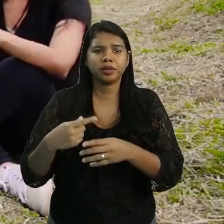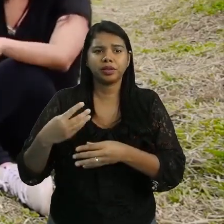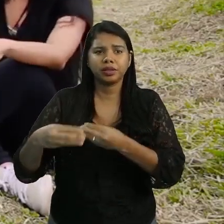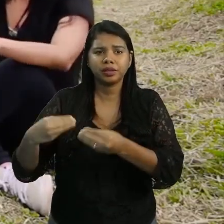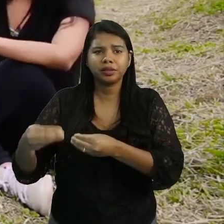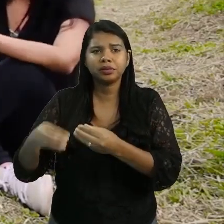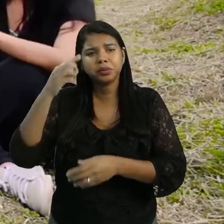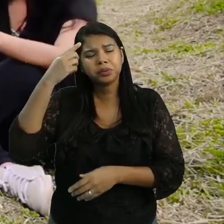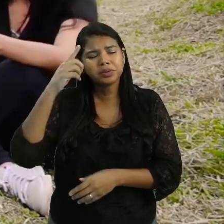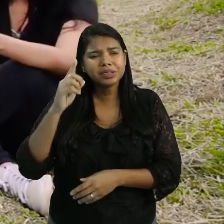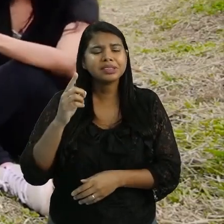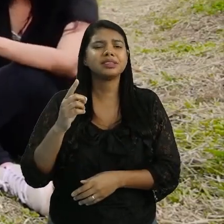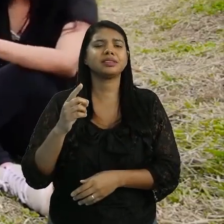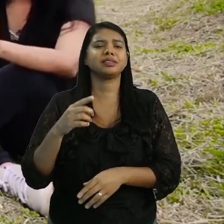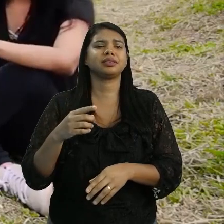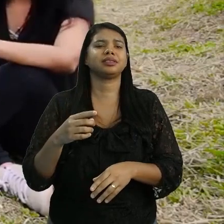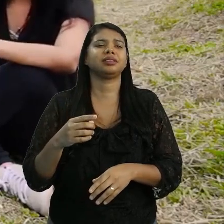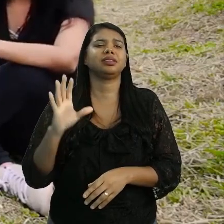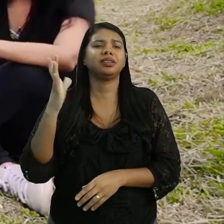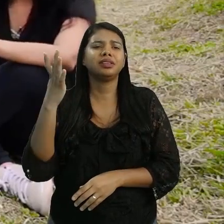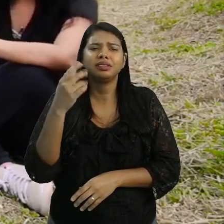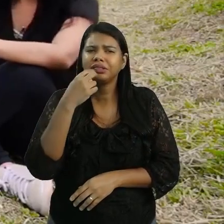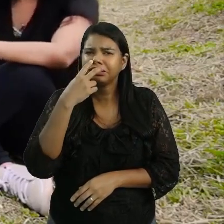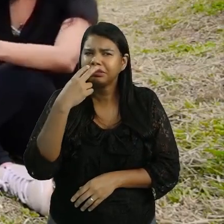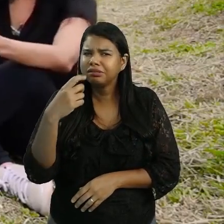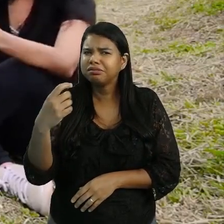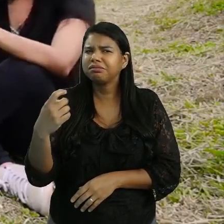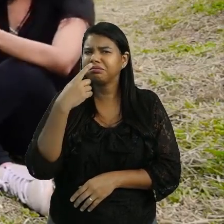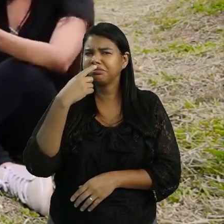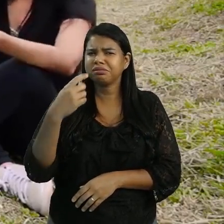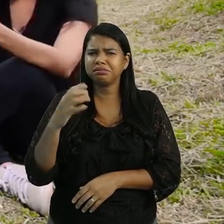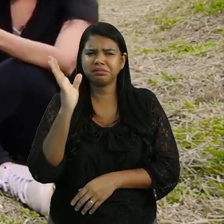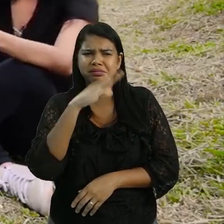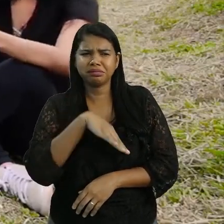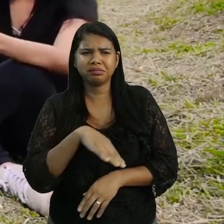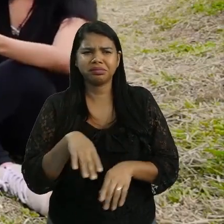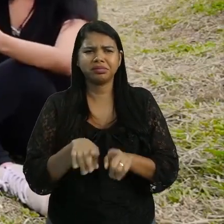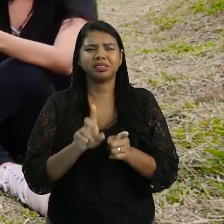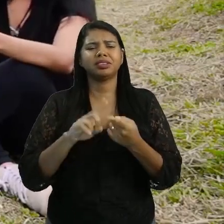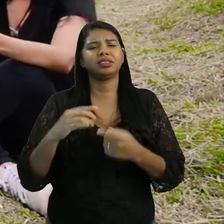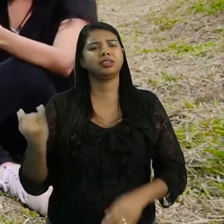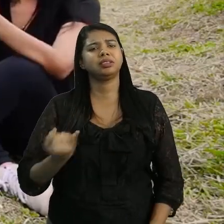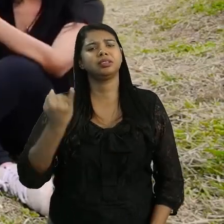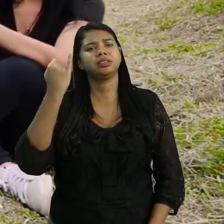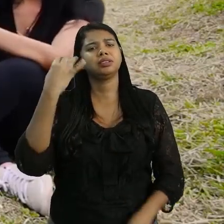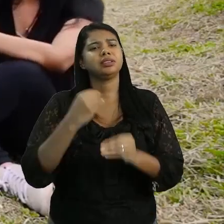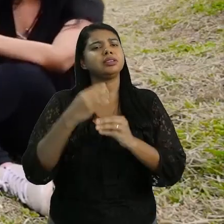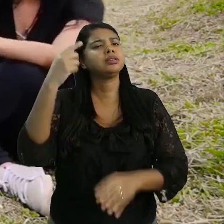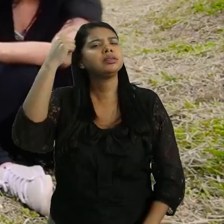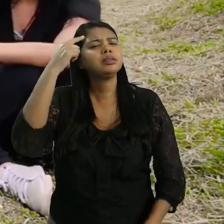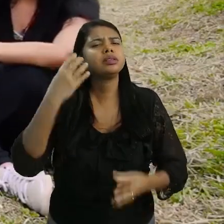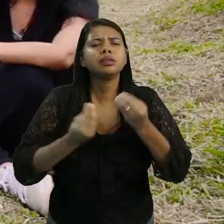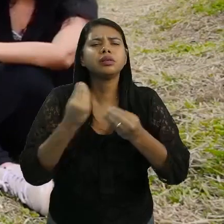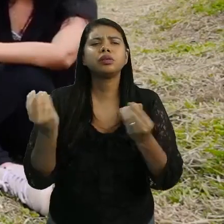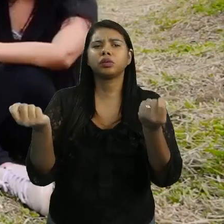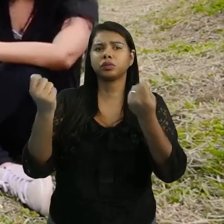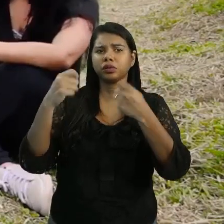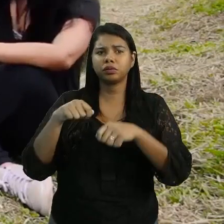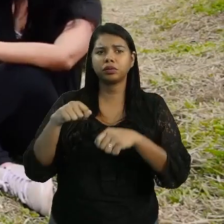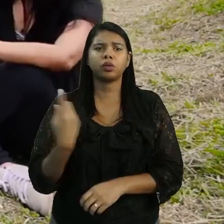tem que selecionar alguns alimentos, né? Não pode ir tudo. Então, principalmente cascas de frutas, né? Para quem consome ovo, a casca do